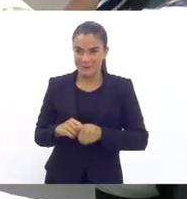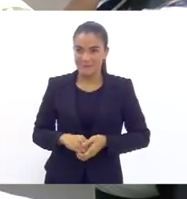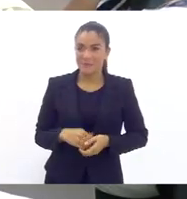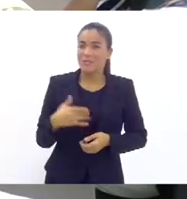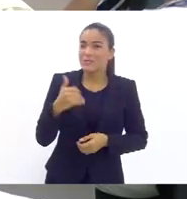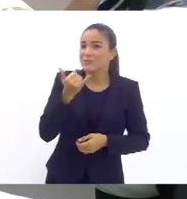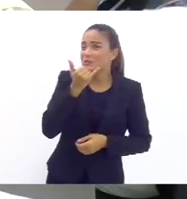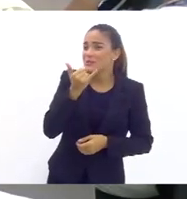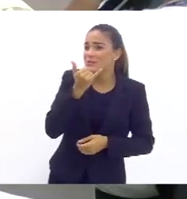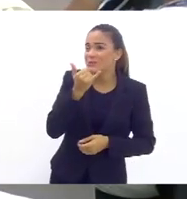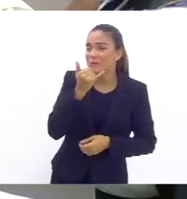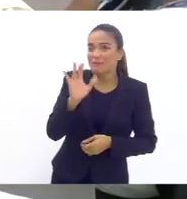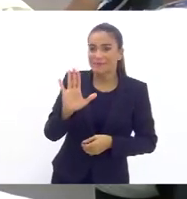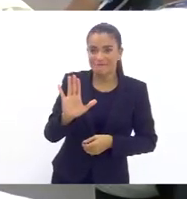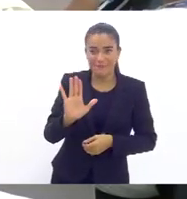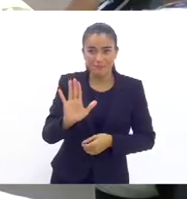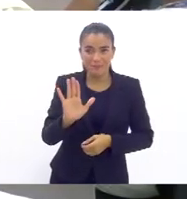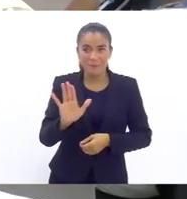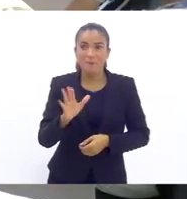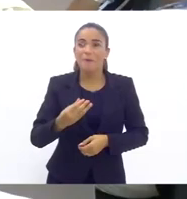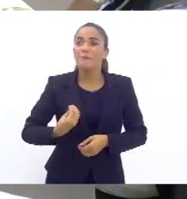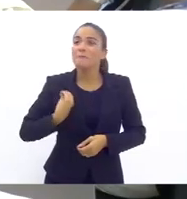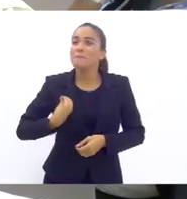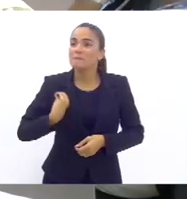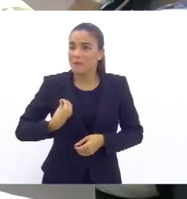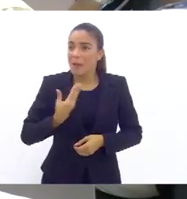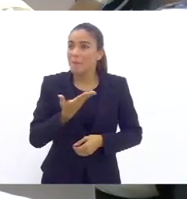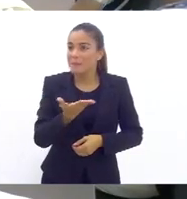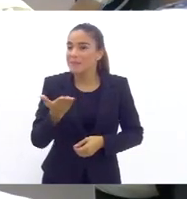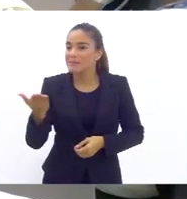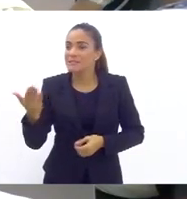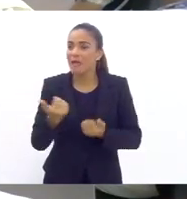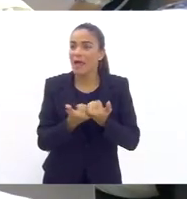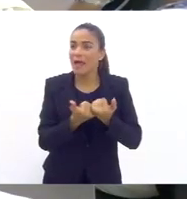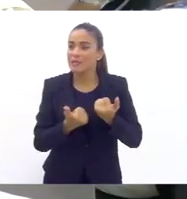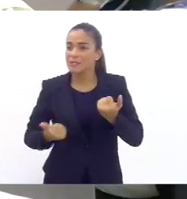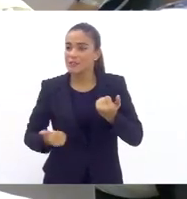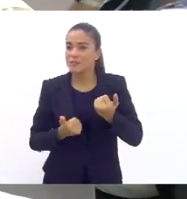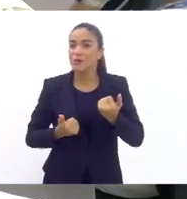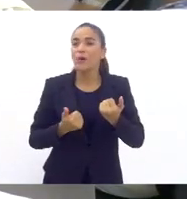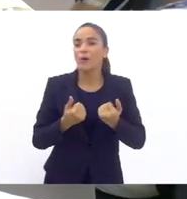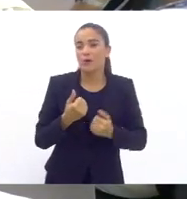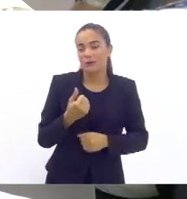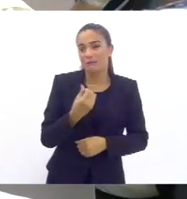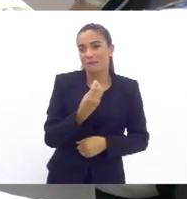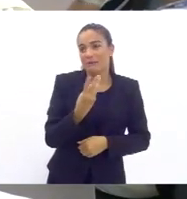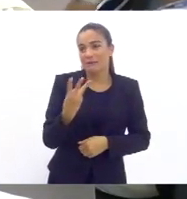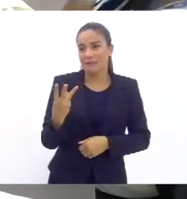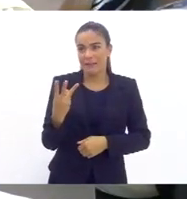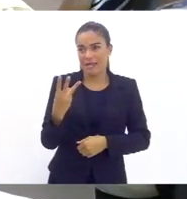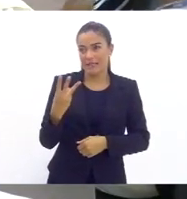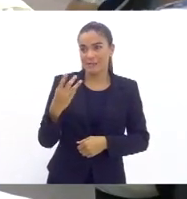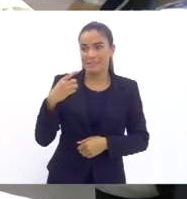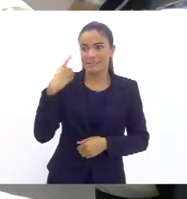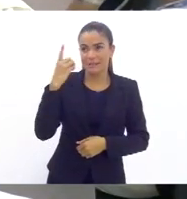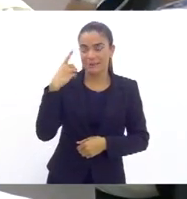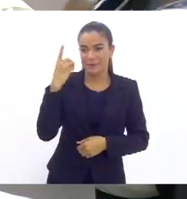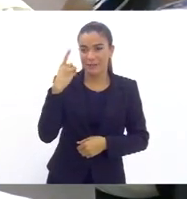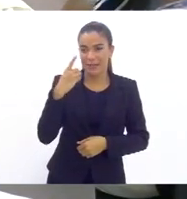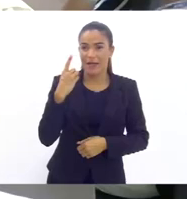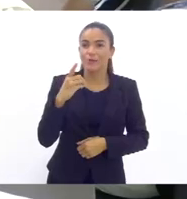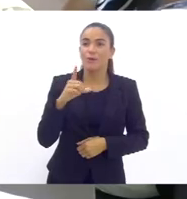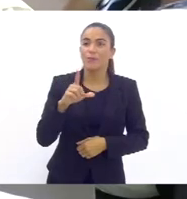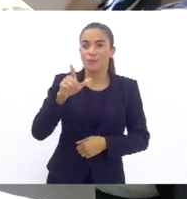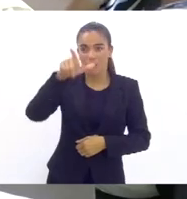Desculpe desculpe Deixa eu só anunciar que tão presentes aqui assessores de três mandatos além dos nossos aqui do deputado